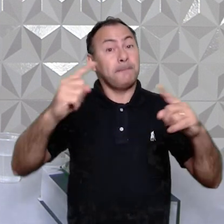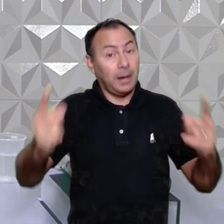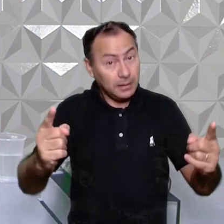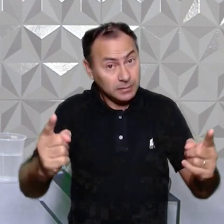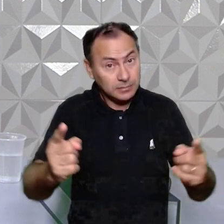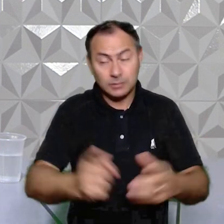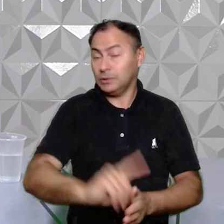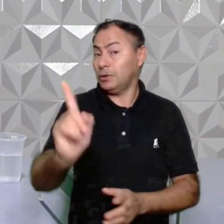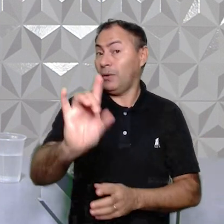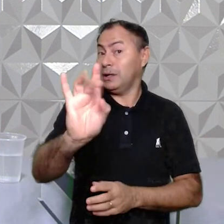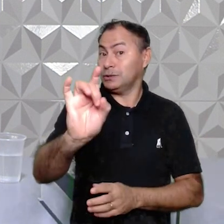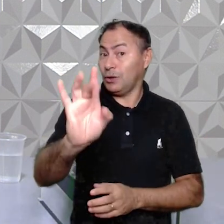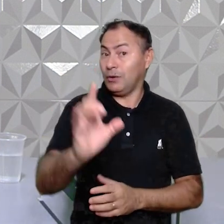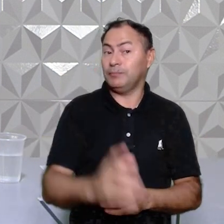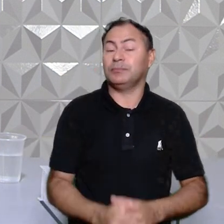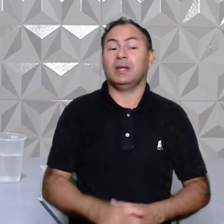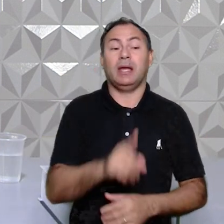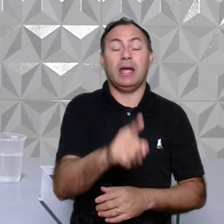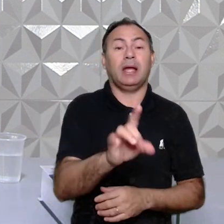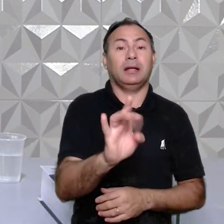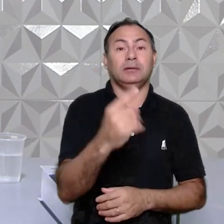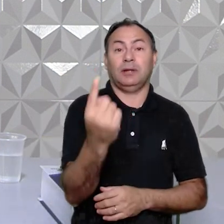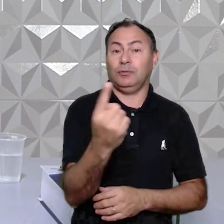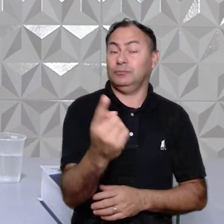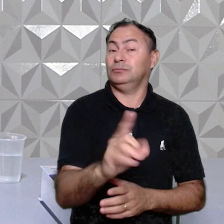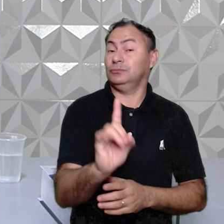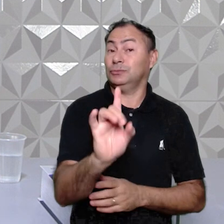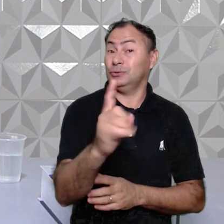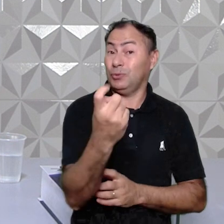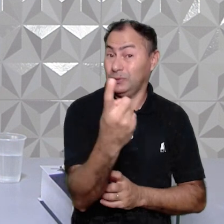mas não é somente ela.